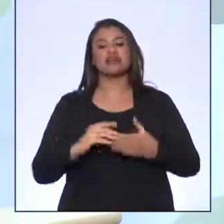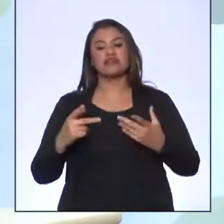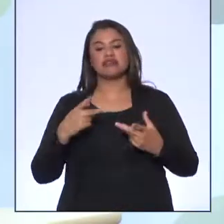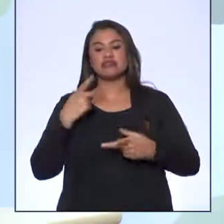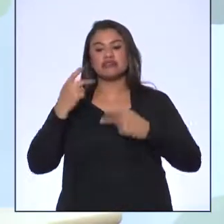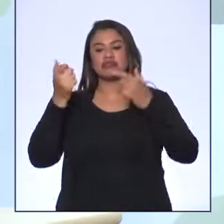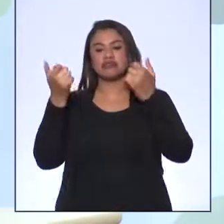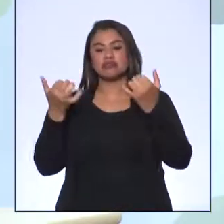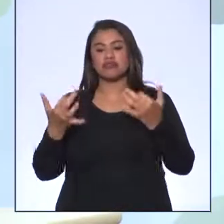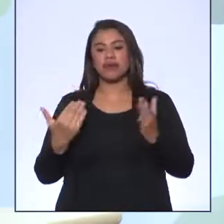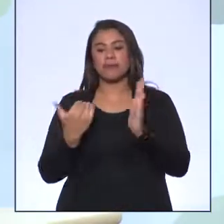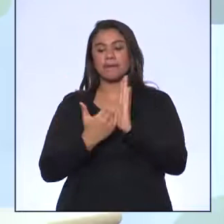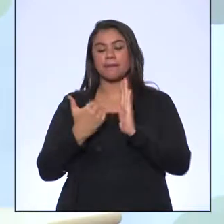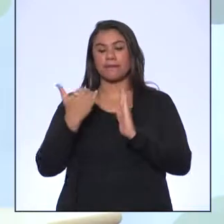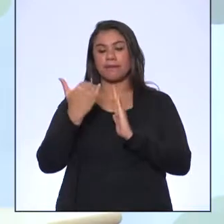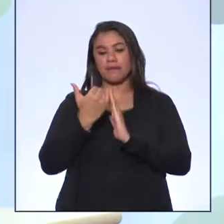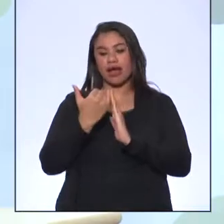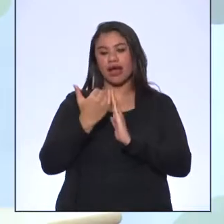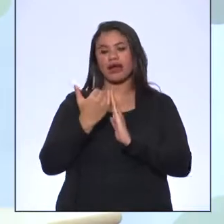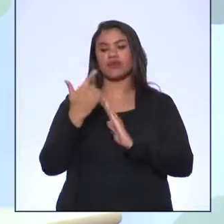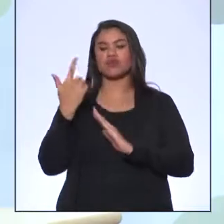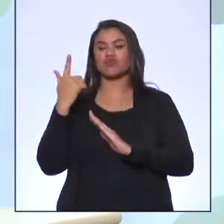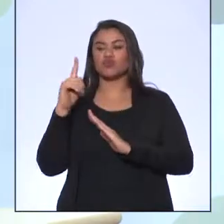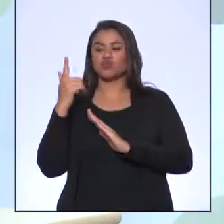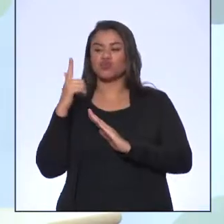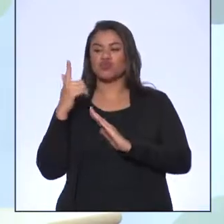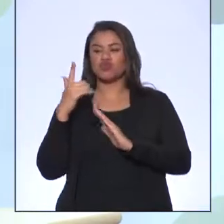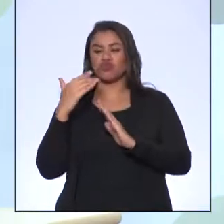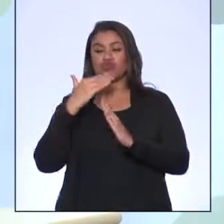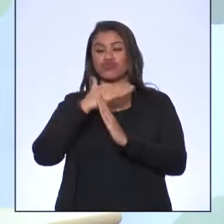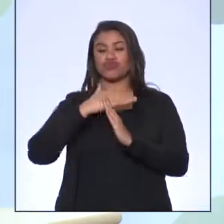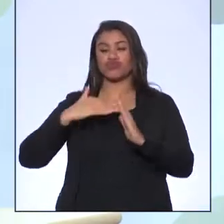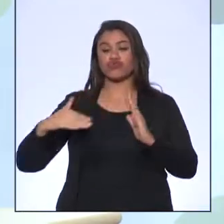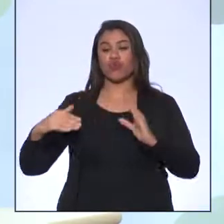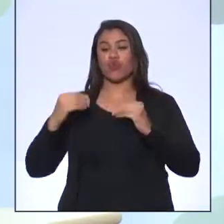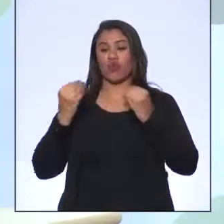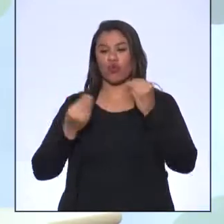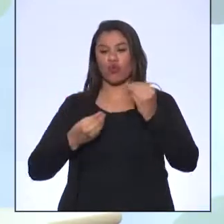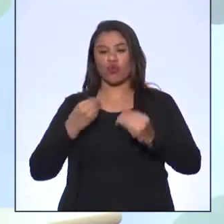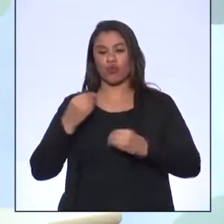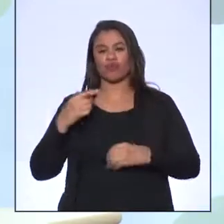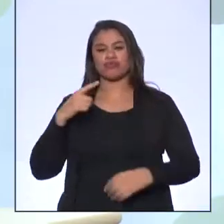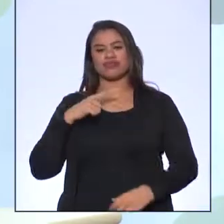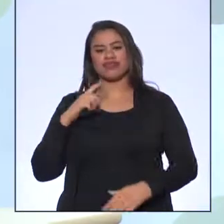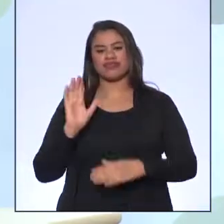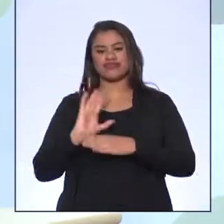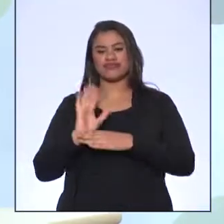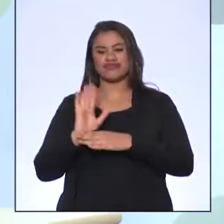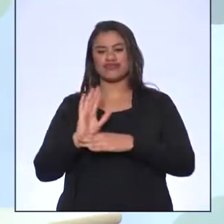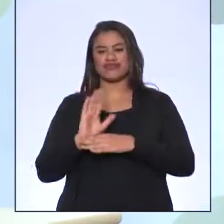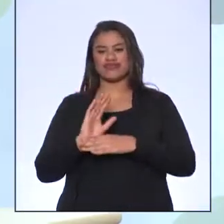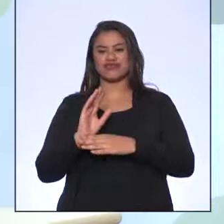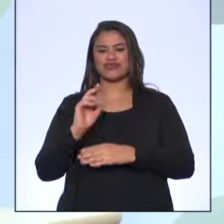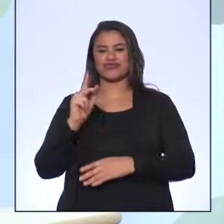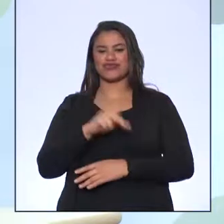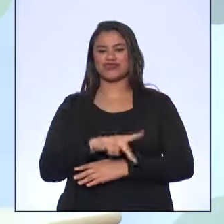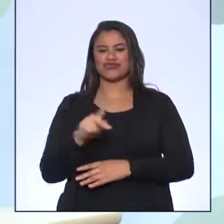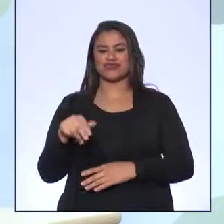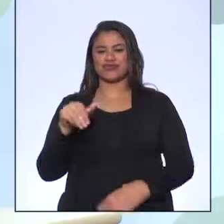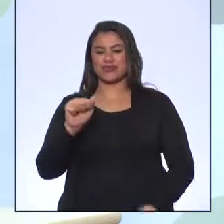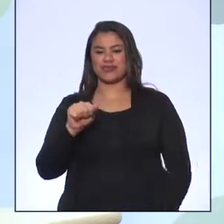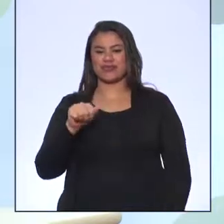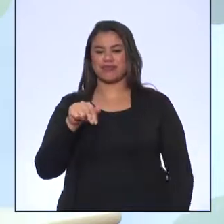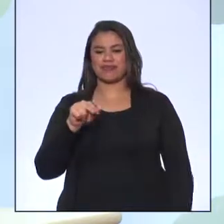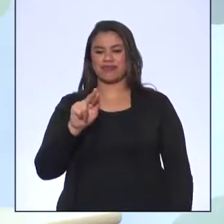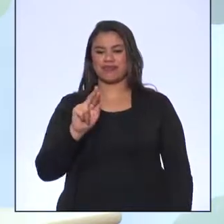divisão geográfica, né, do continente africano, a gente agora vai acompanhar o vídeo da professora Mariana Martins, que